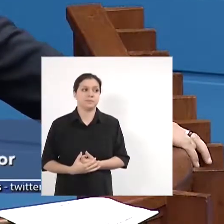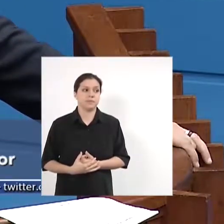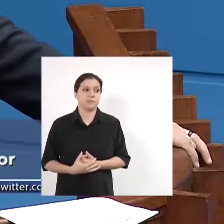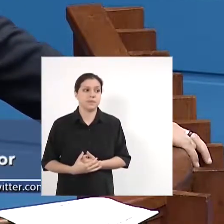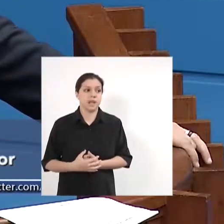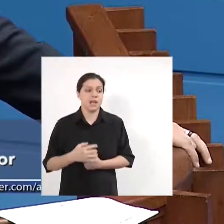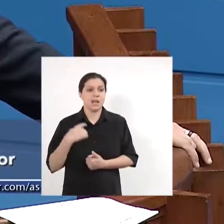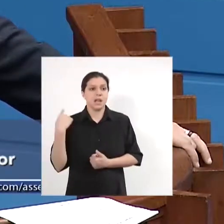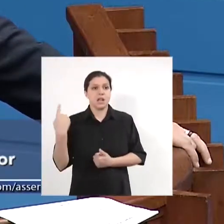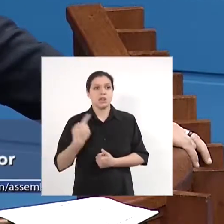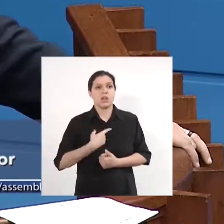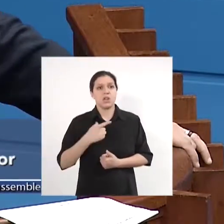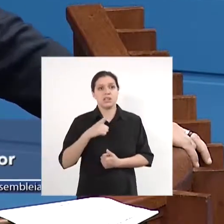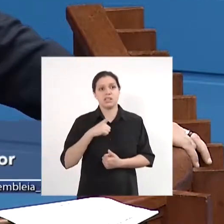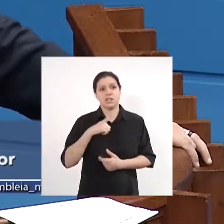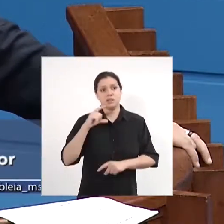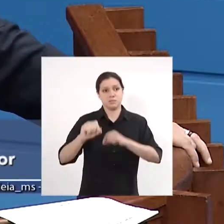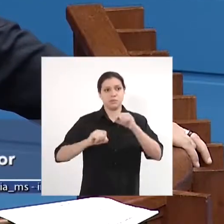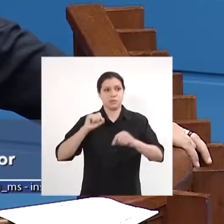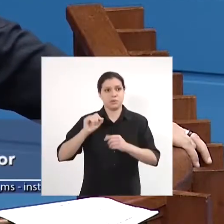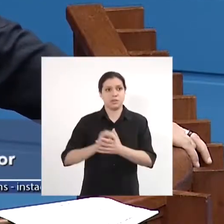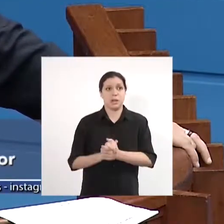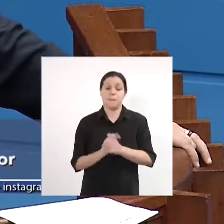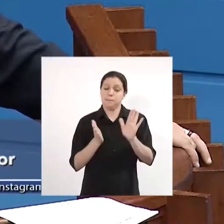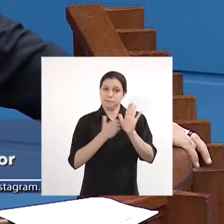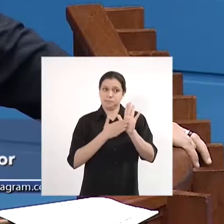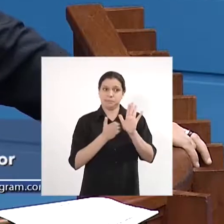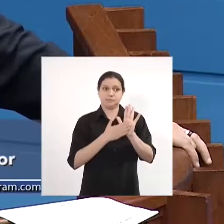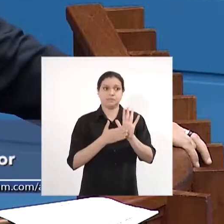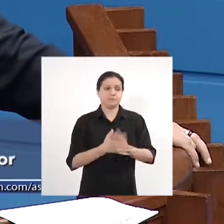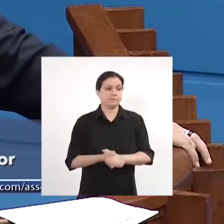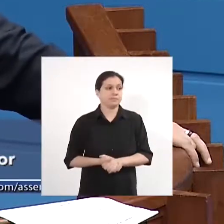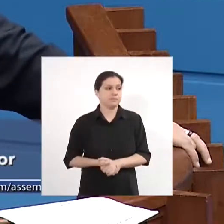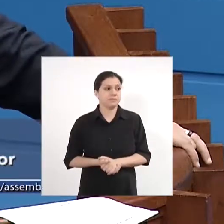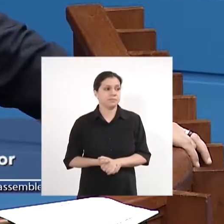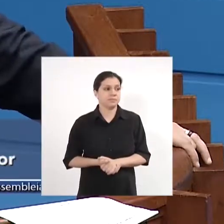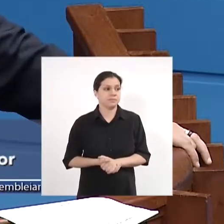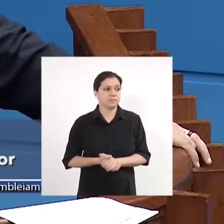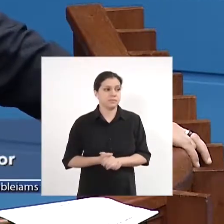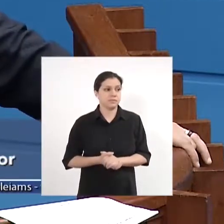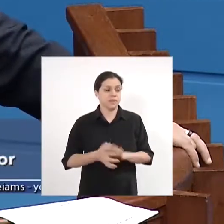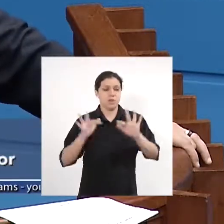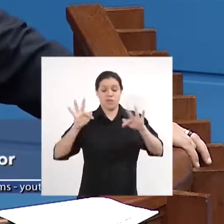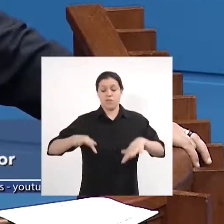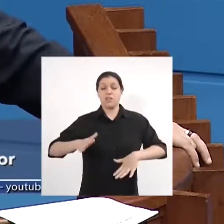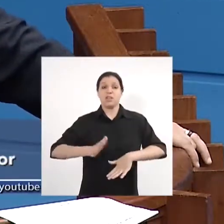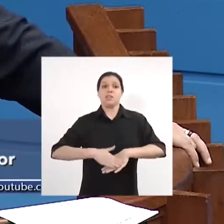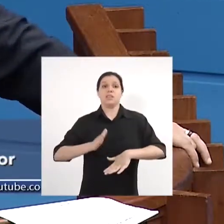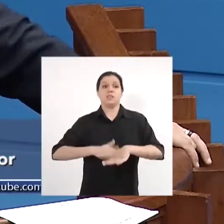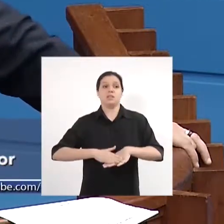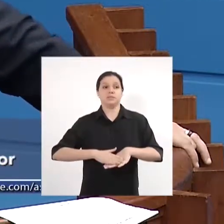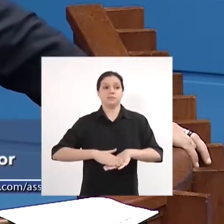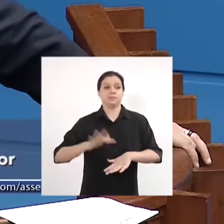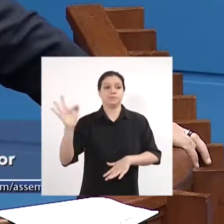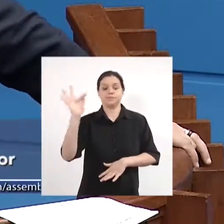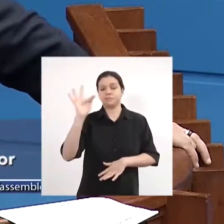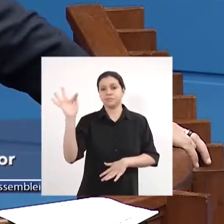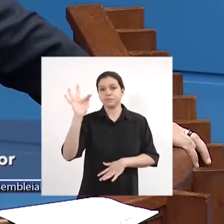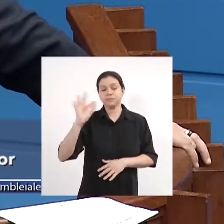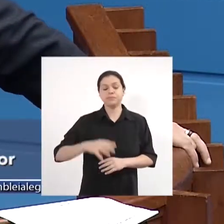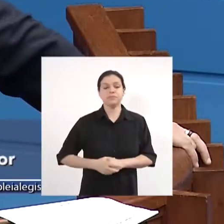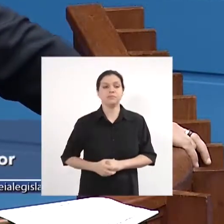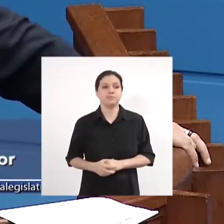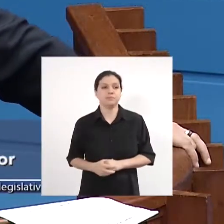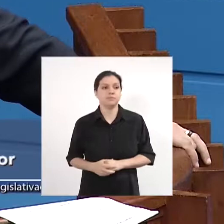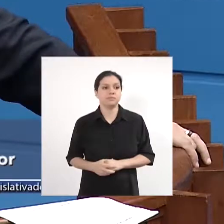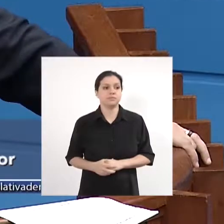teríamos com essa proposta, o fim da autonomia universitária, né, que